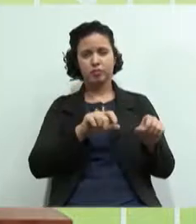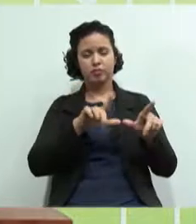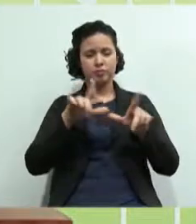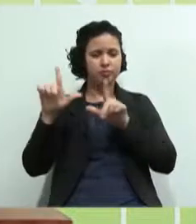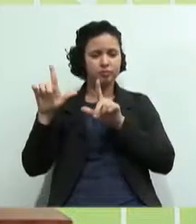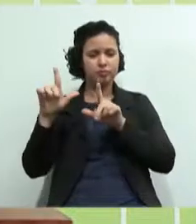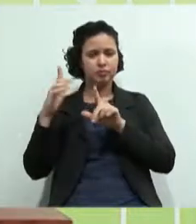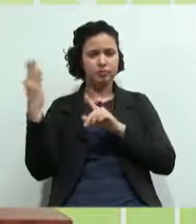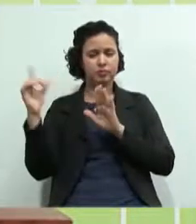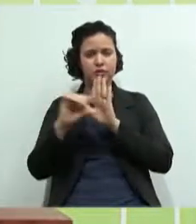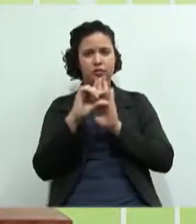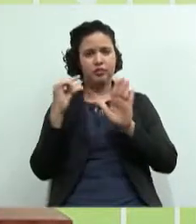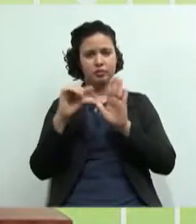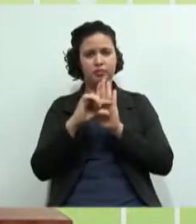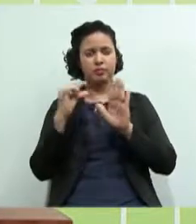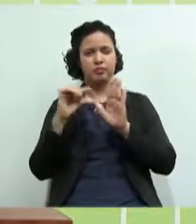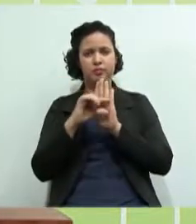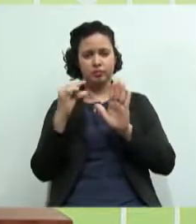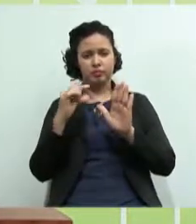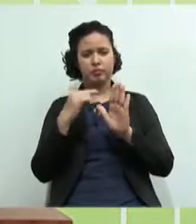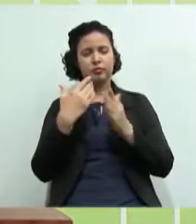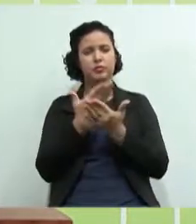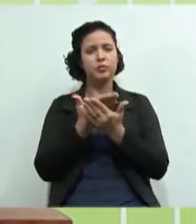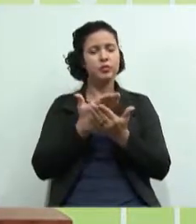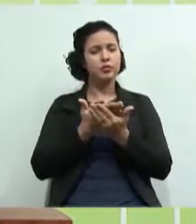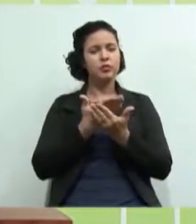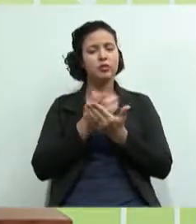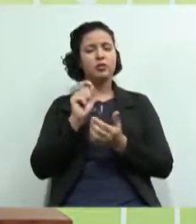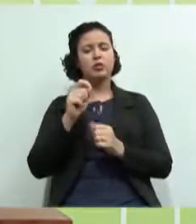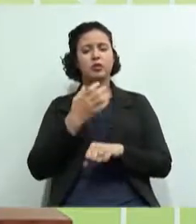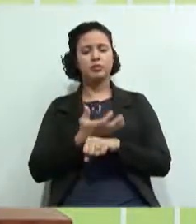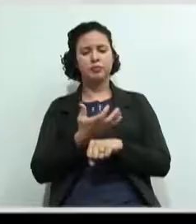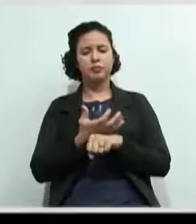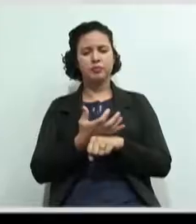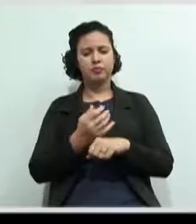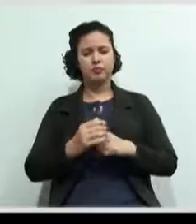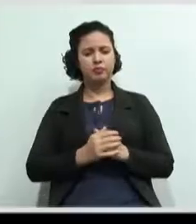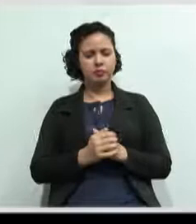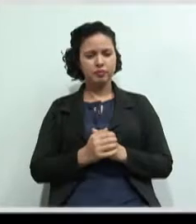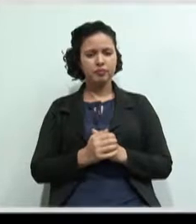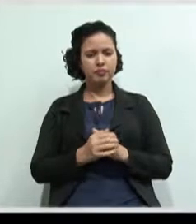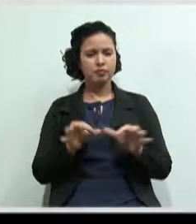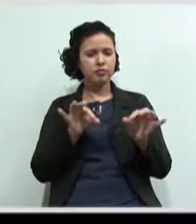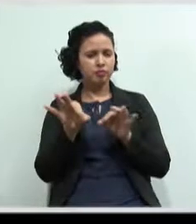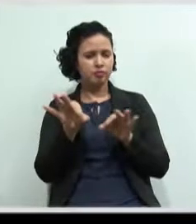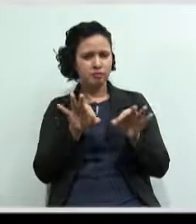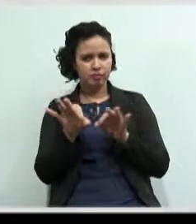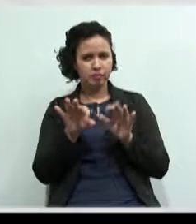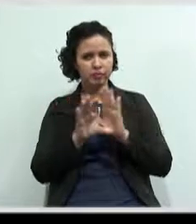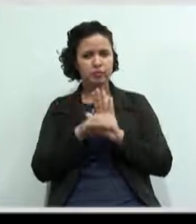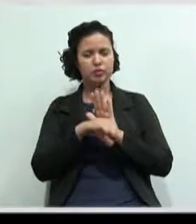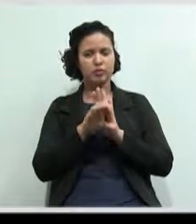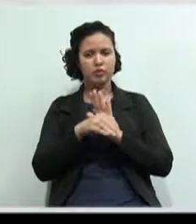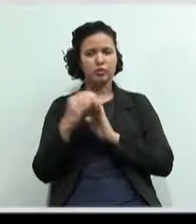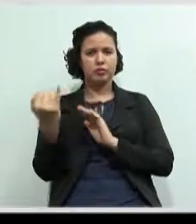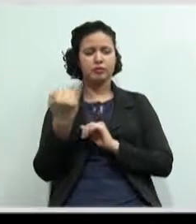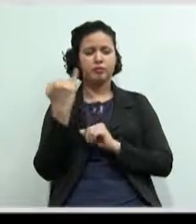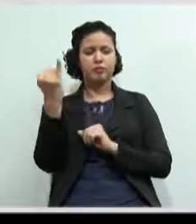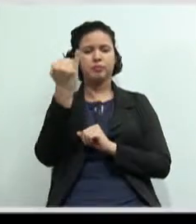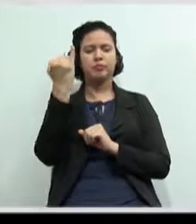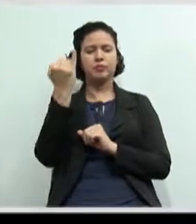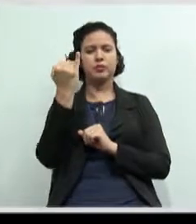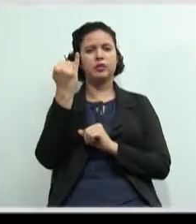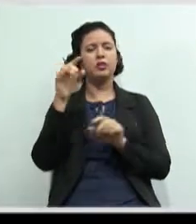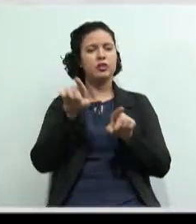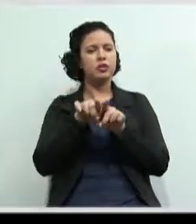você a ementa, não é verdade? Olha só o que nós vamos ver nessa disciplina. Pode colocar aí, ó. Planejamento, então, conceito, importância